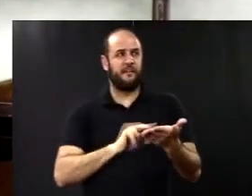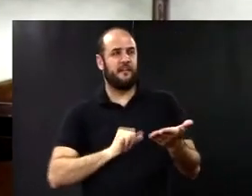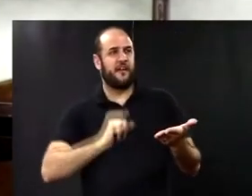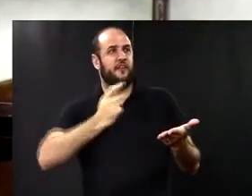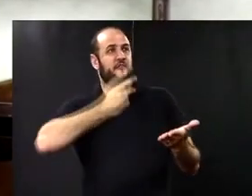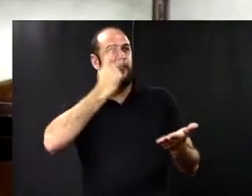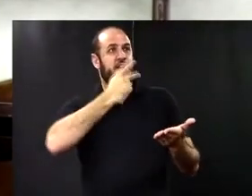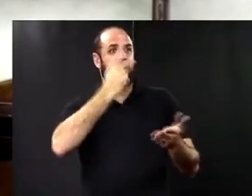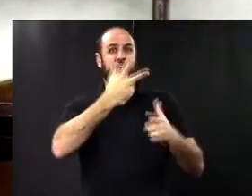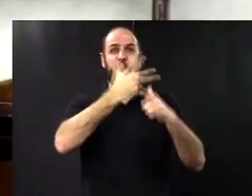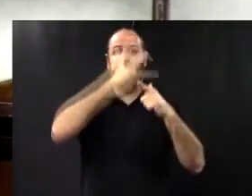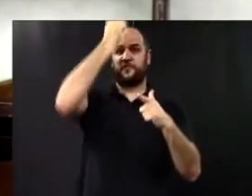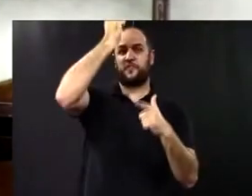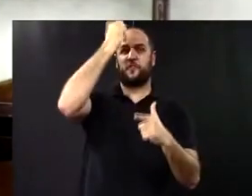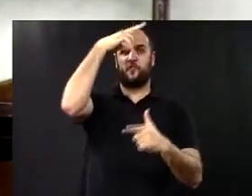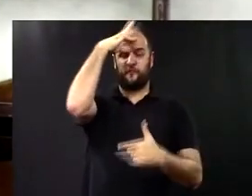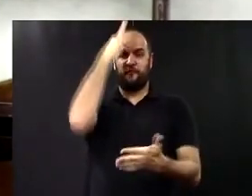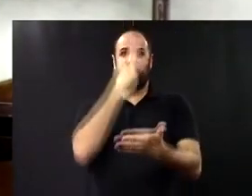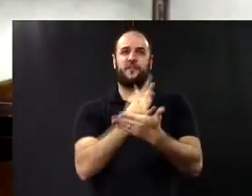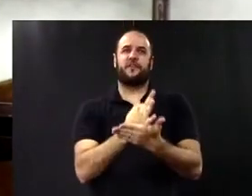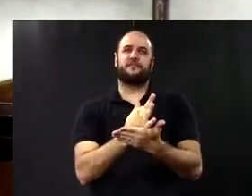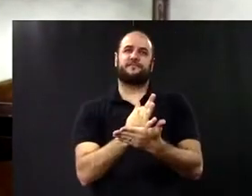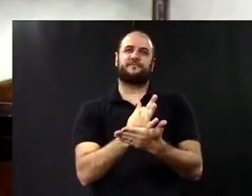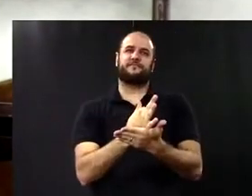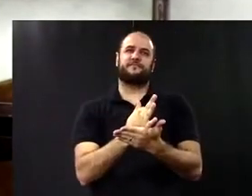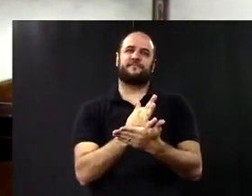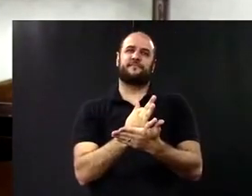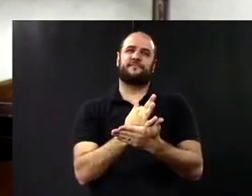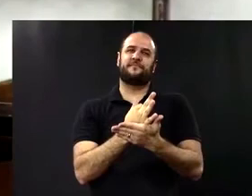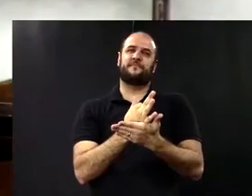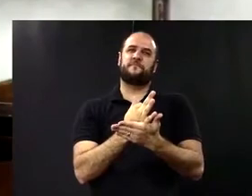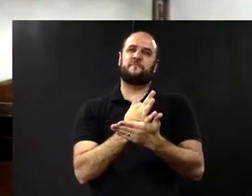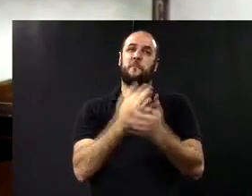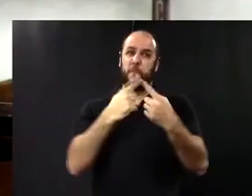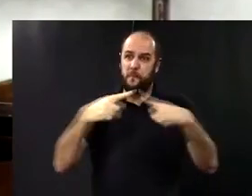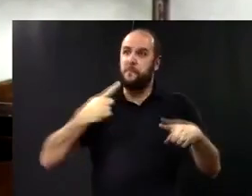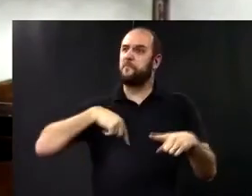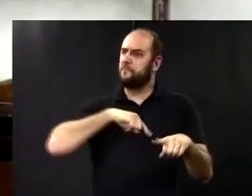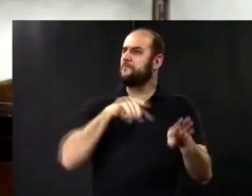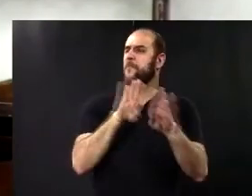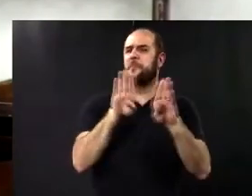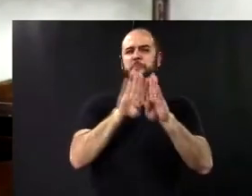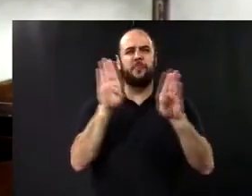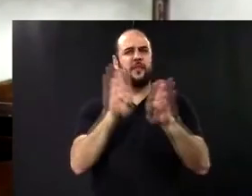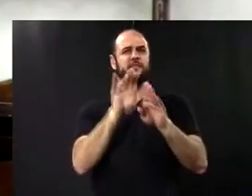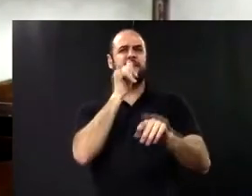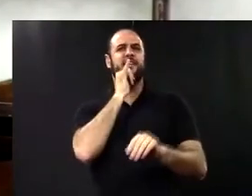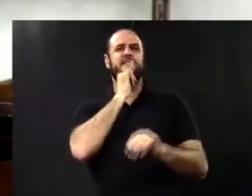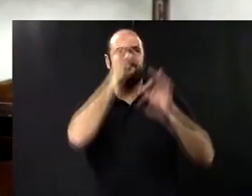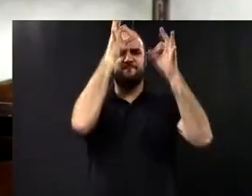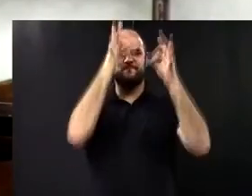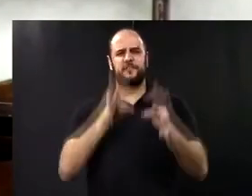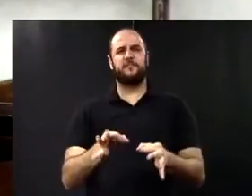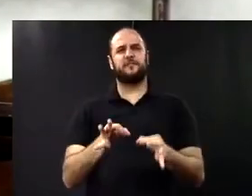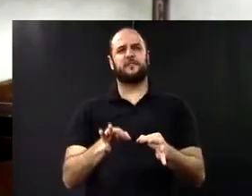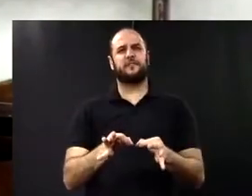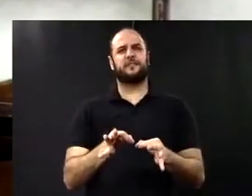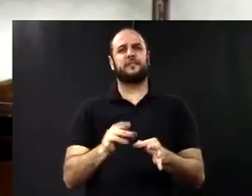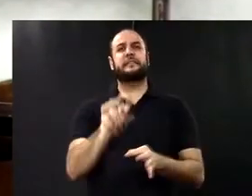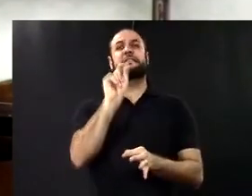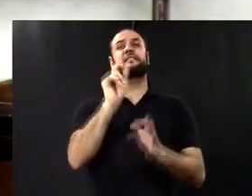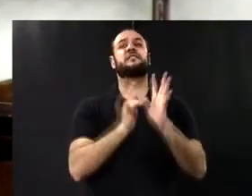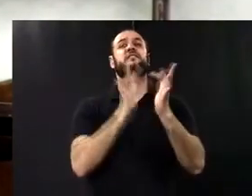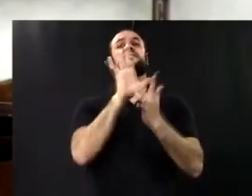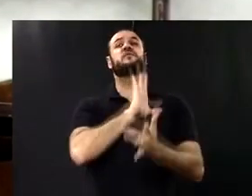fé. Mas acima deles nós temos um outro modelo perfeito, e esse modelo é Cristo